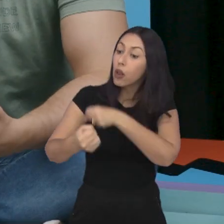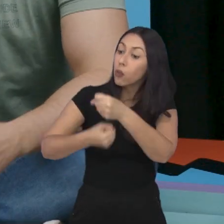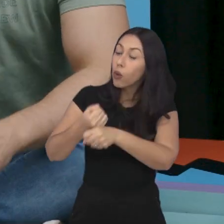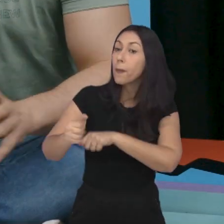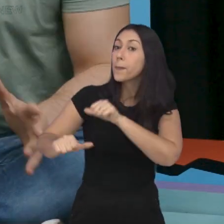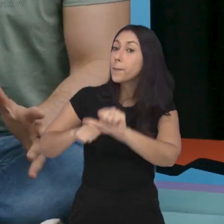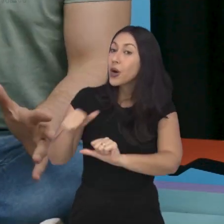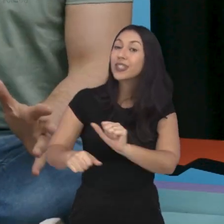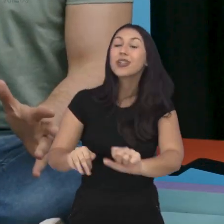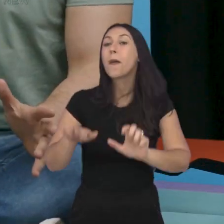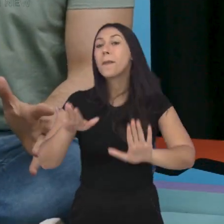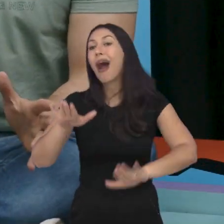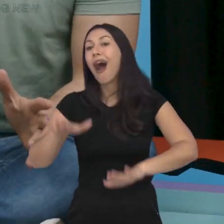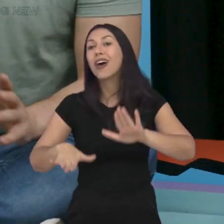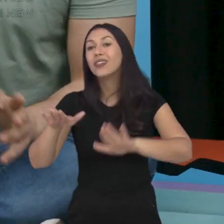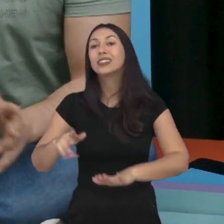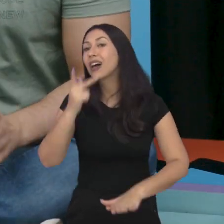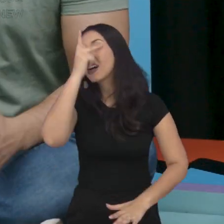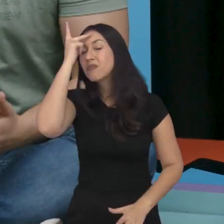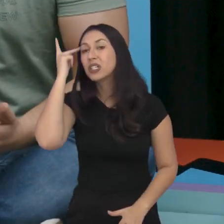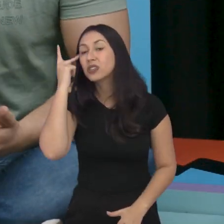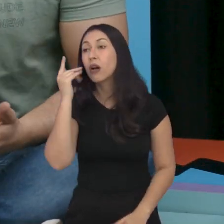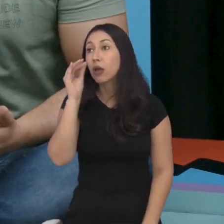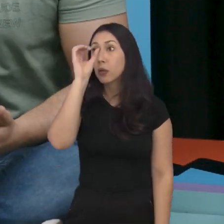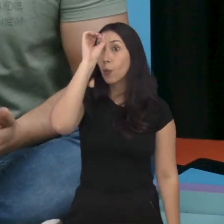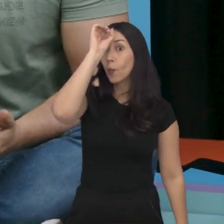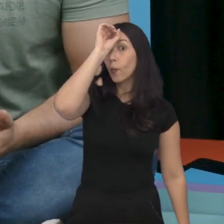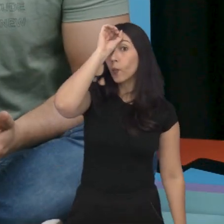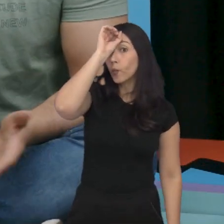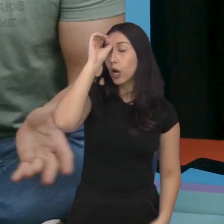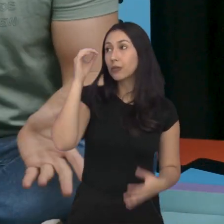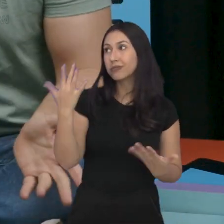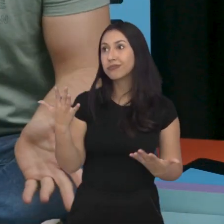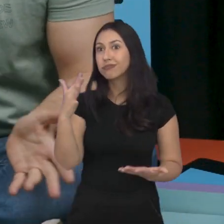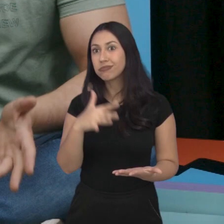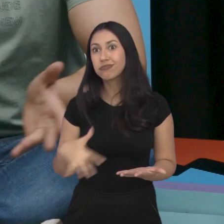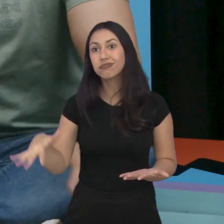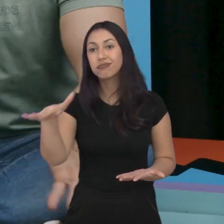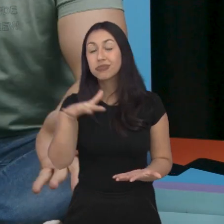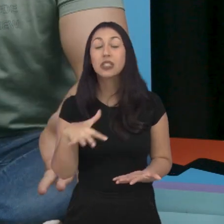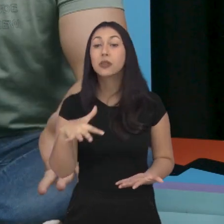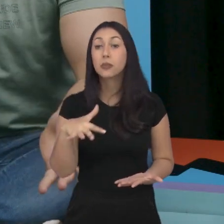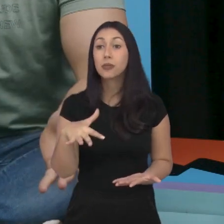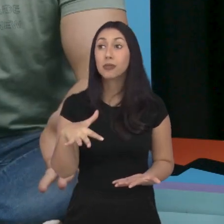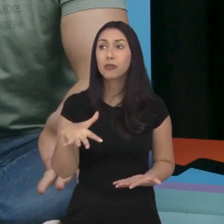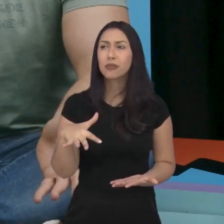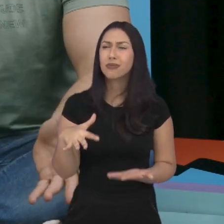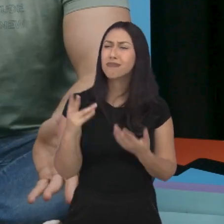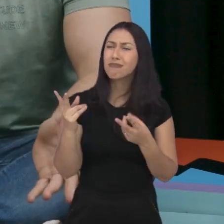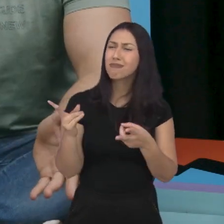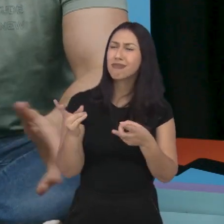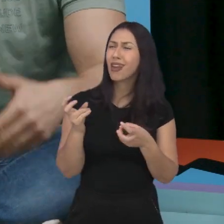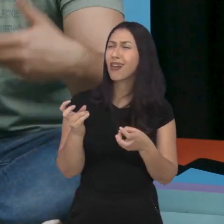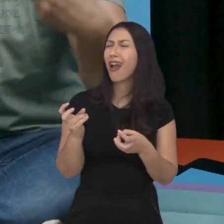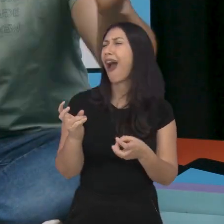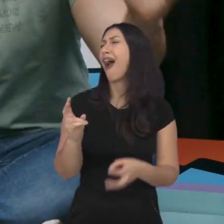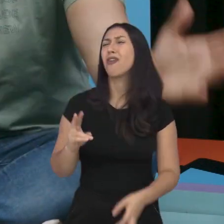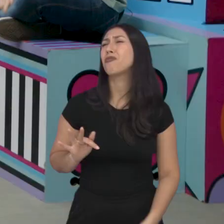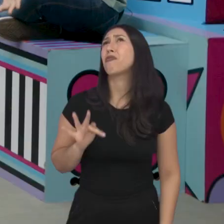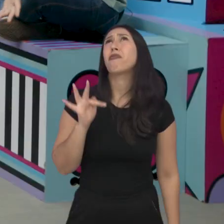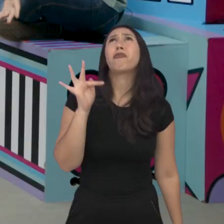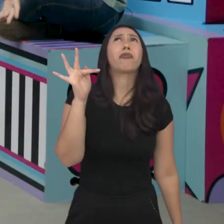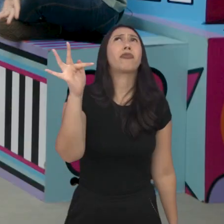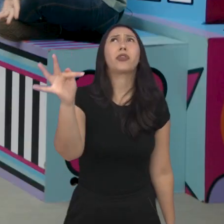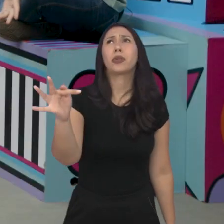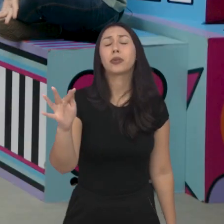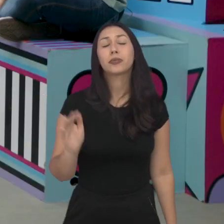ano. Mas para um leigo ou para uma pessoa minimamente informada, como deve ser boa parte da população, pode ainda soar como algo muito